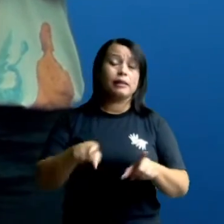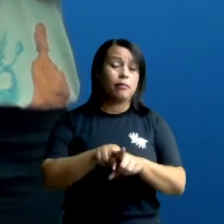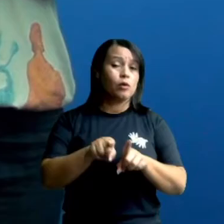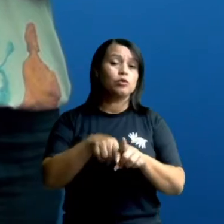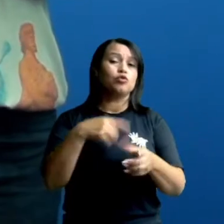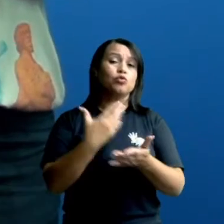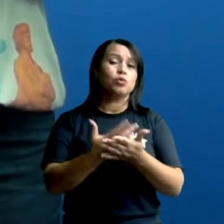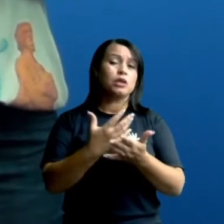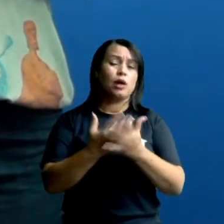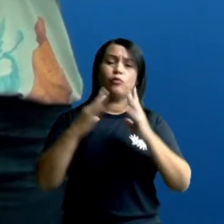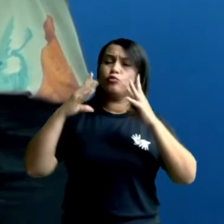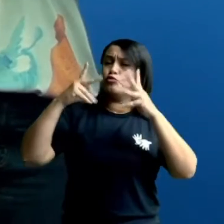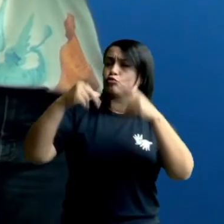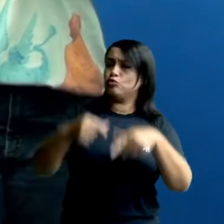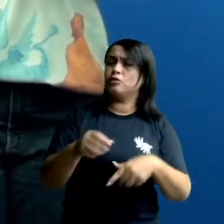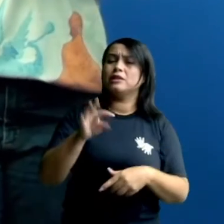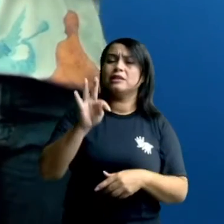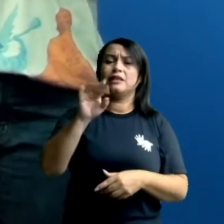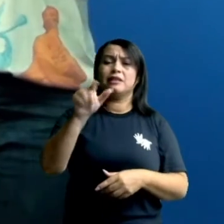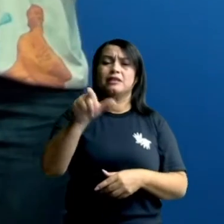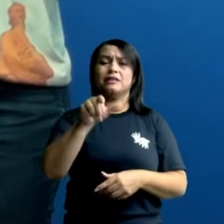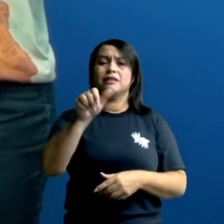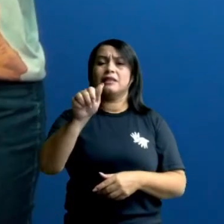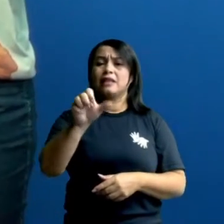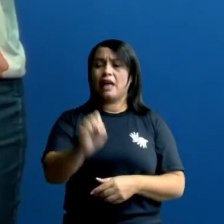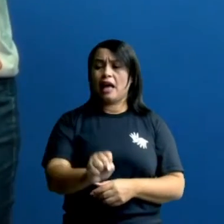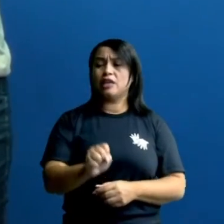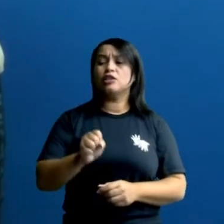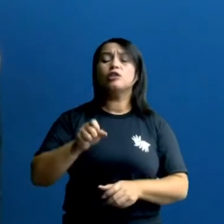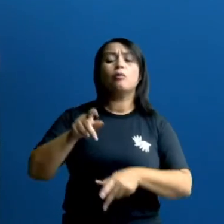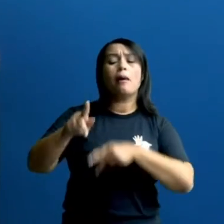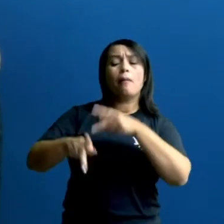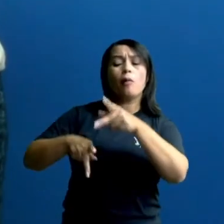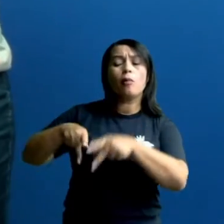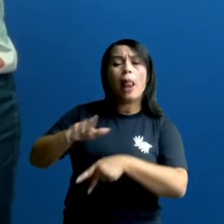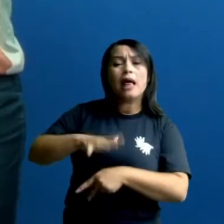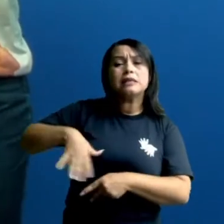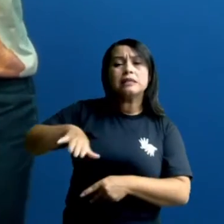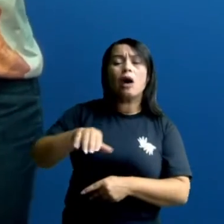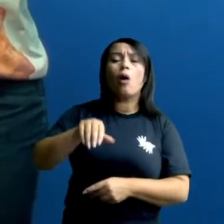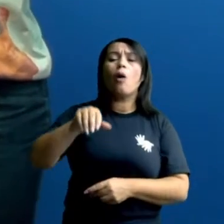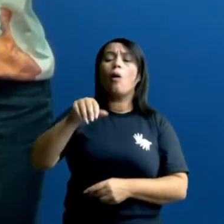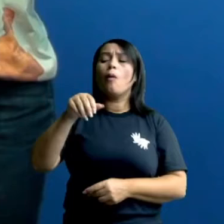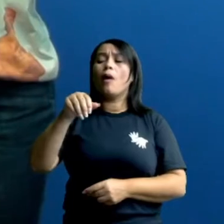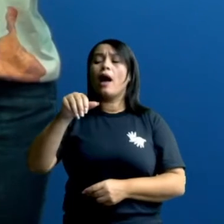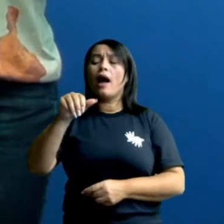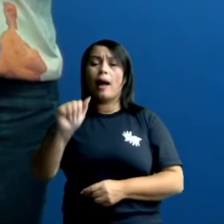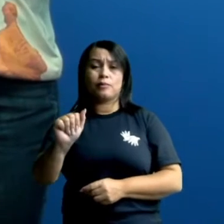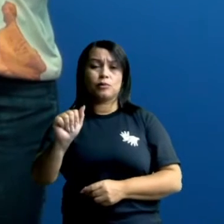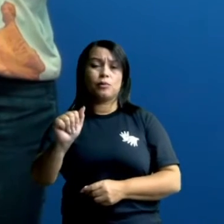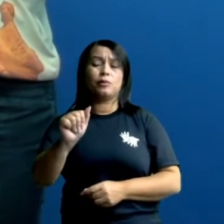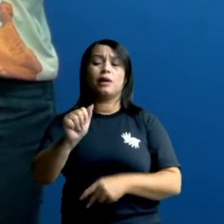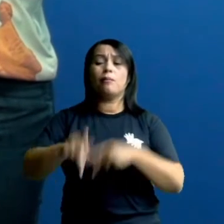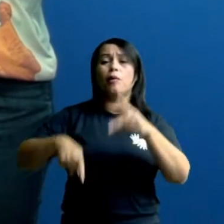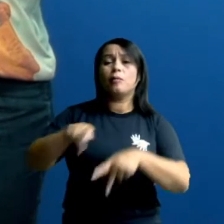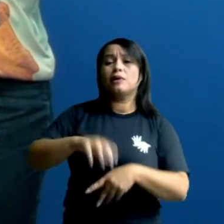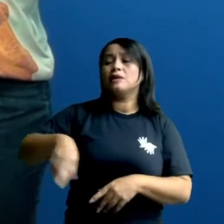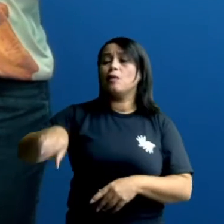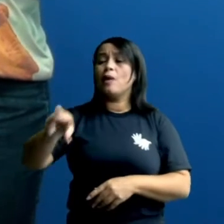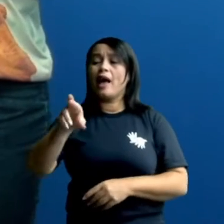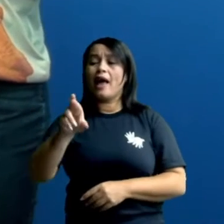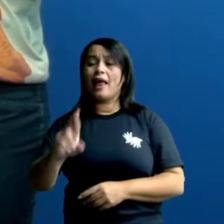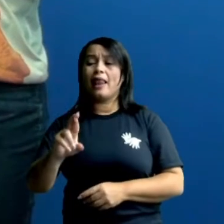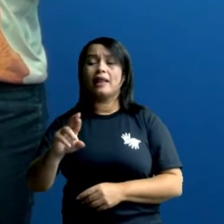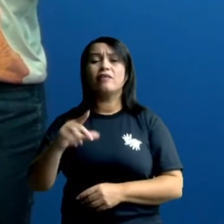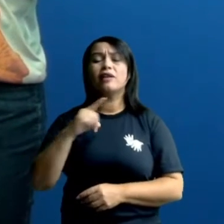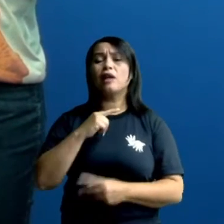estuda todas aquelas taxas, né, a partir de população absoluta e de população relativa, a gente tem dois